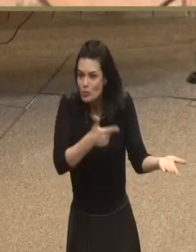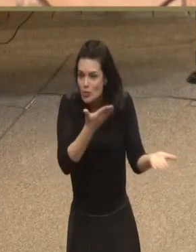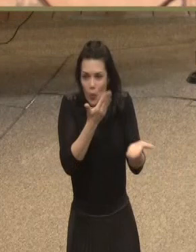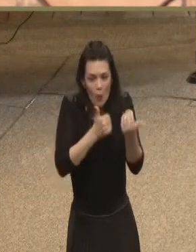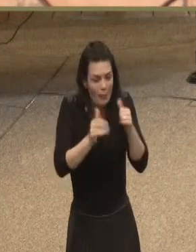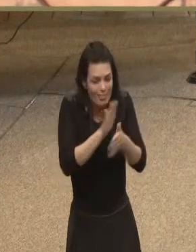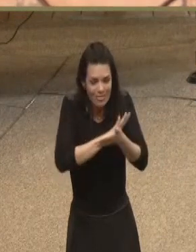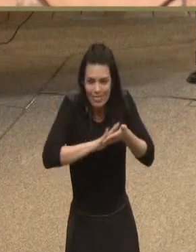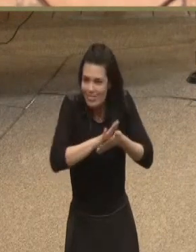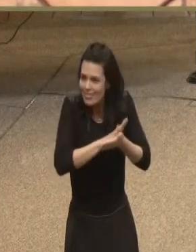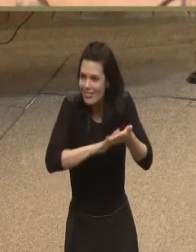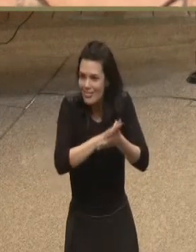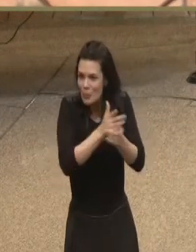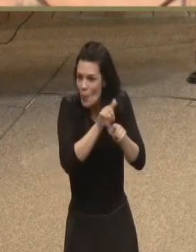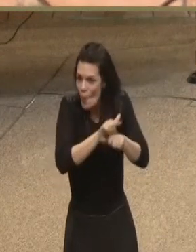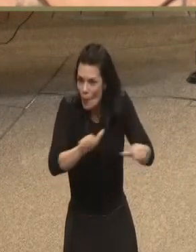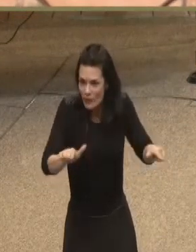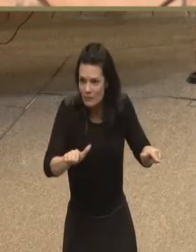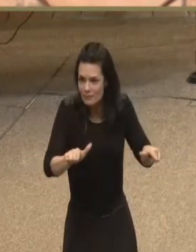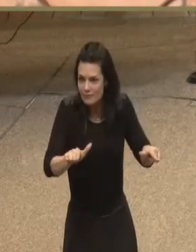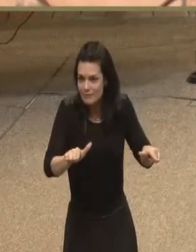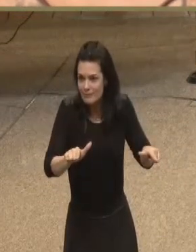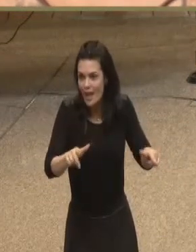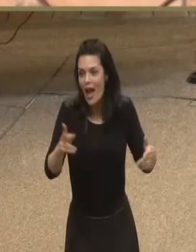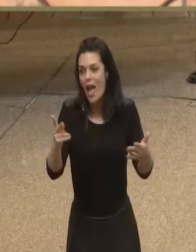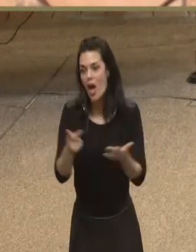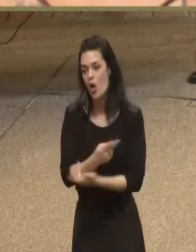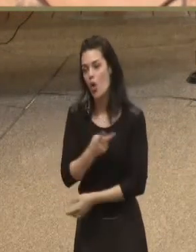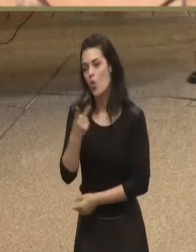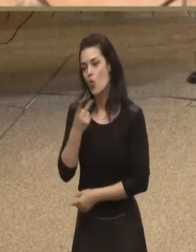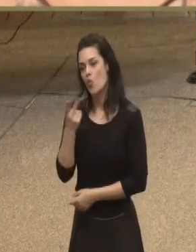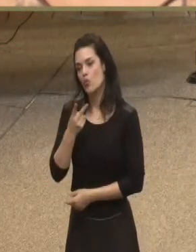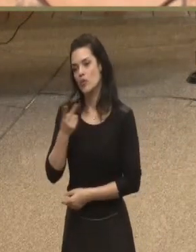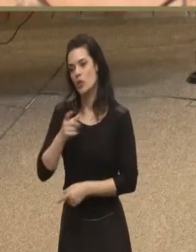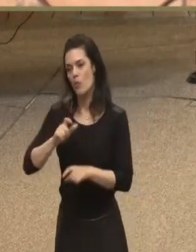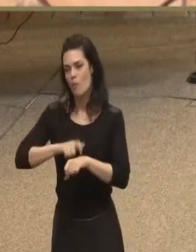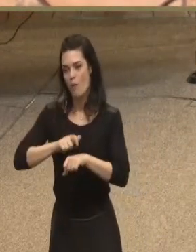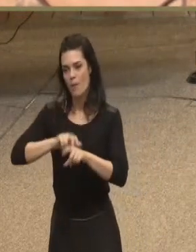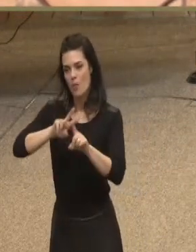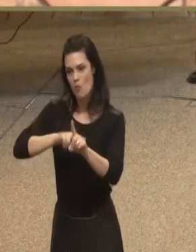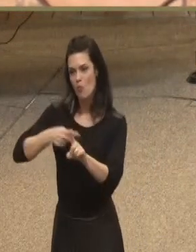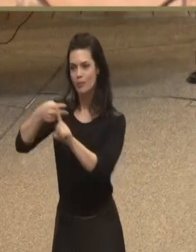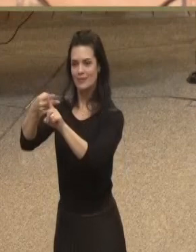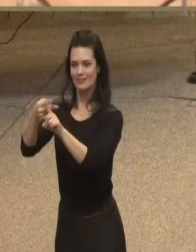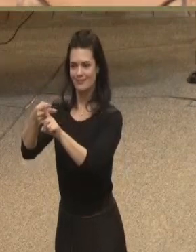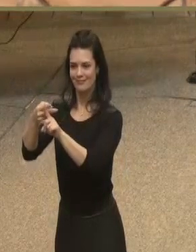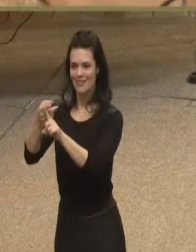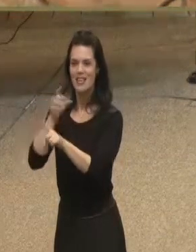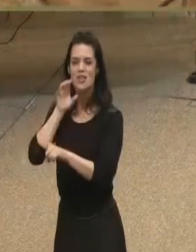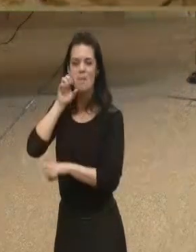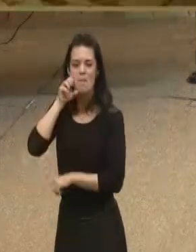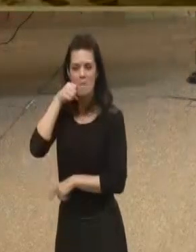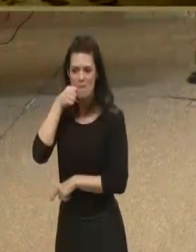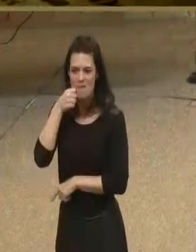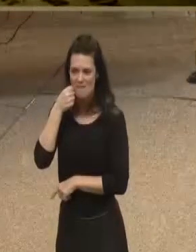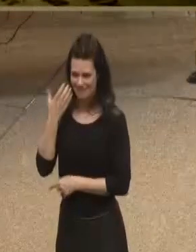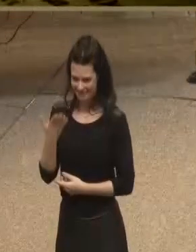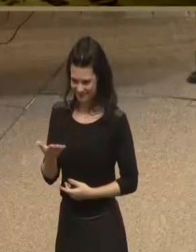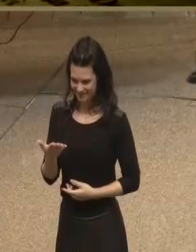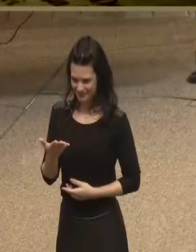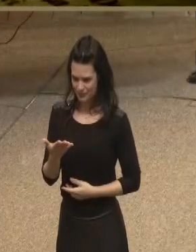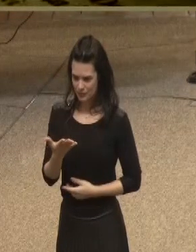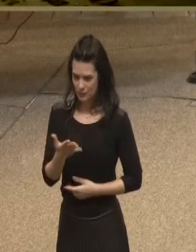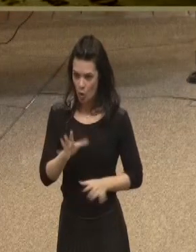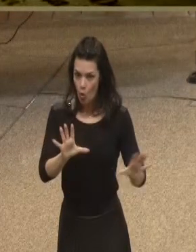comer. Naquele momento, então, acontece a segunda multiplicação de pães. Eram em torno